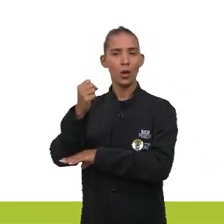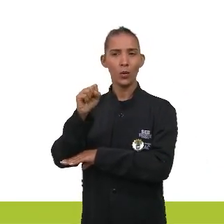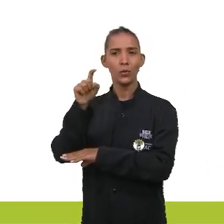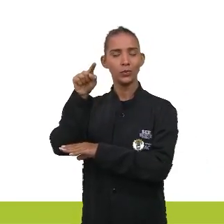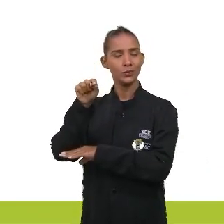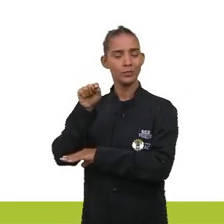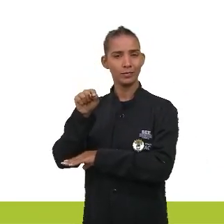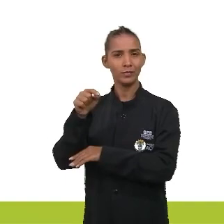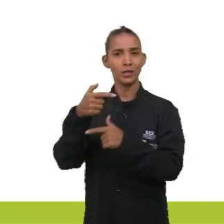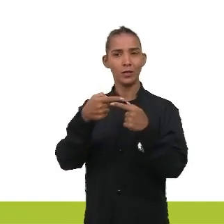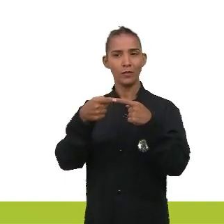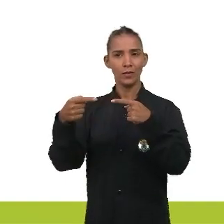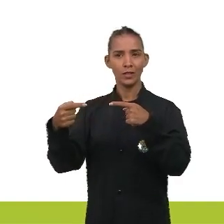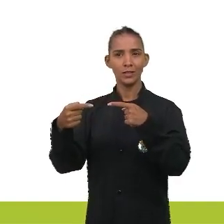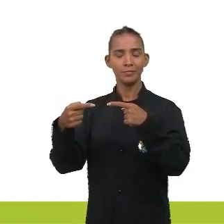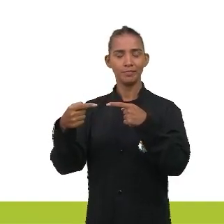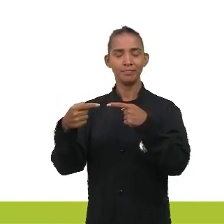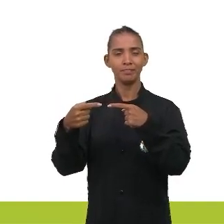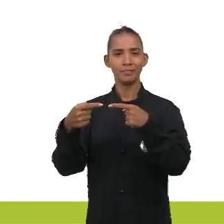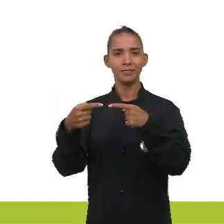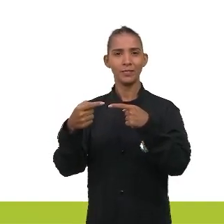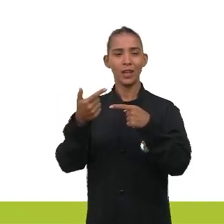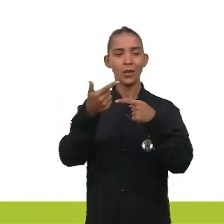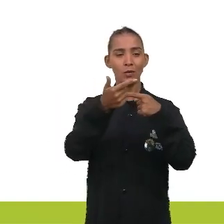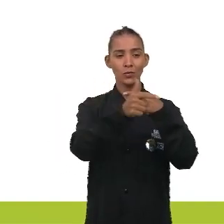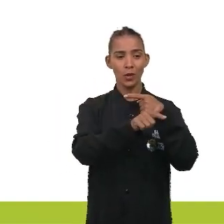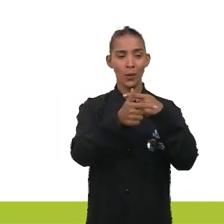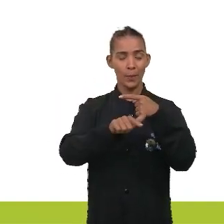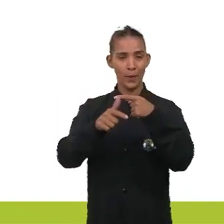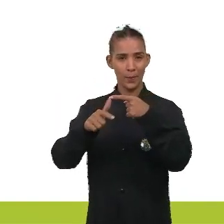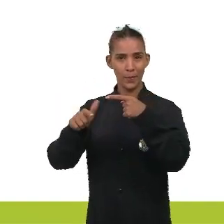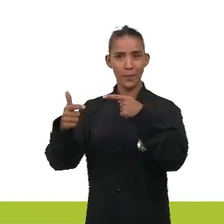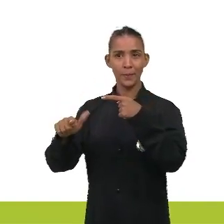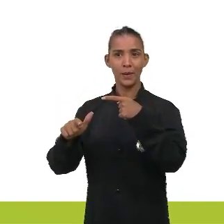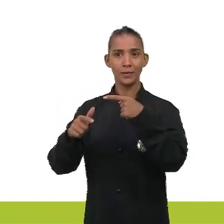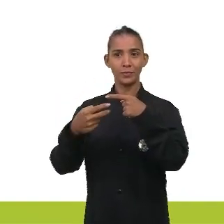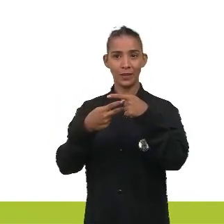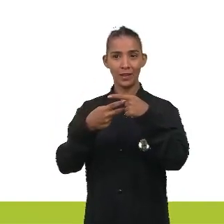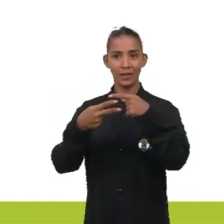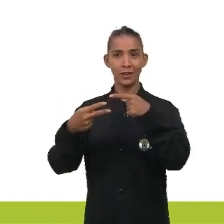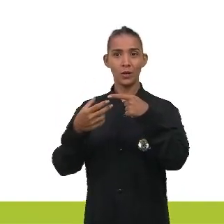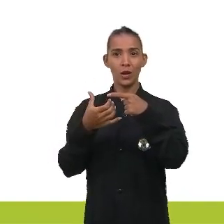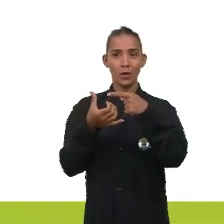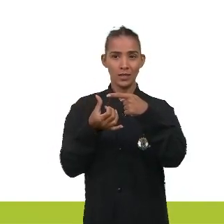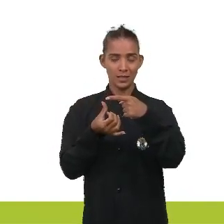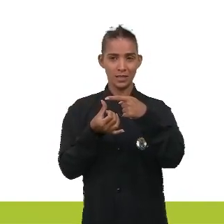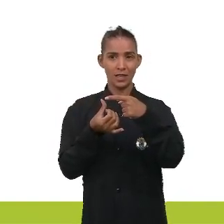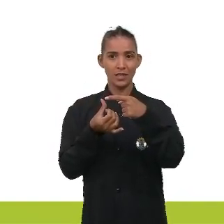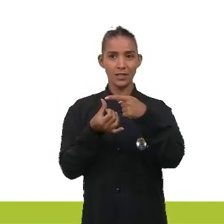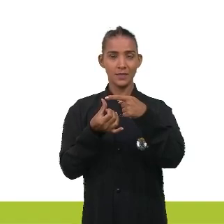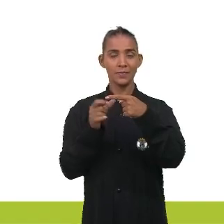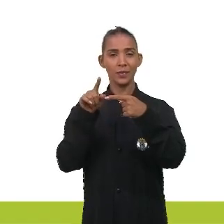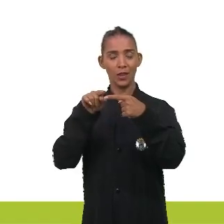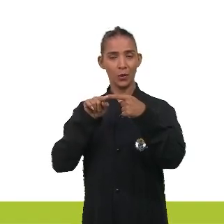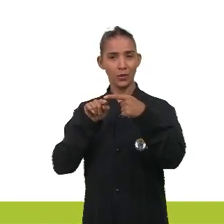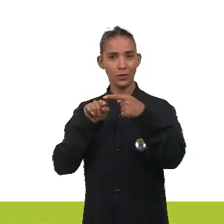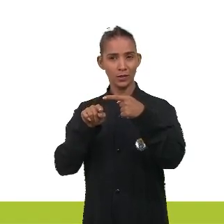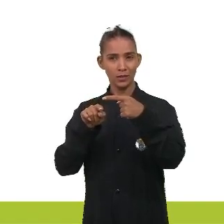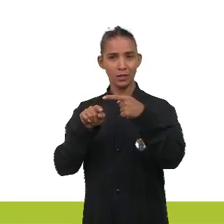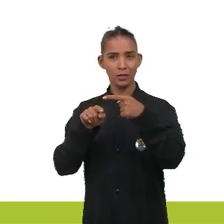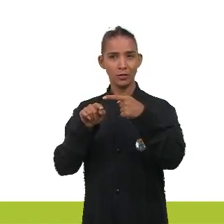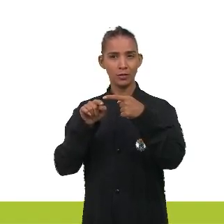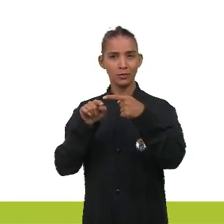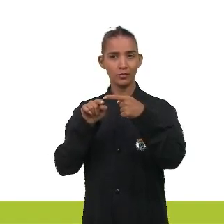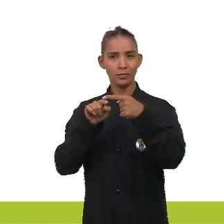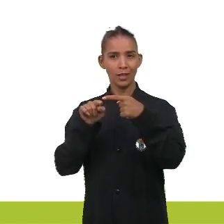as repetições. 1, 2, 3, 4, 5, 6, 6 barras, dividido para dois sinais de